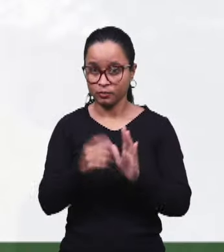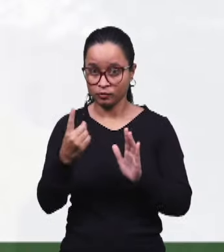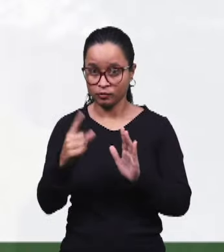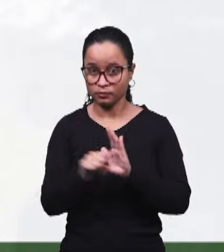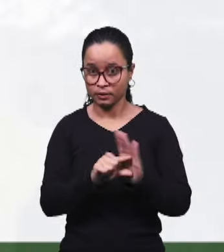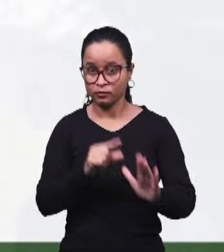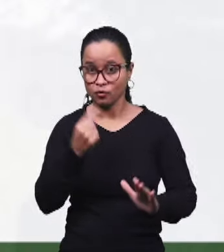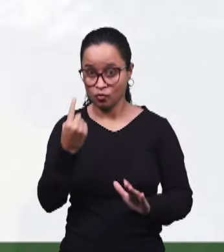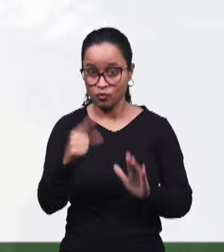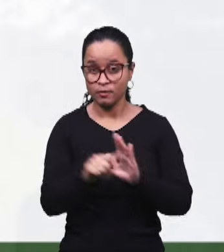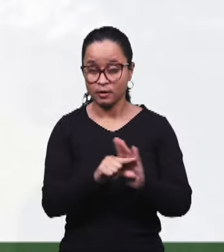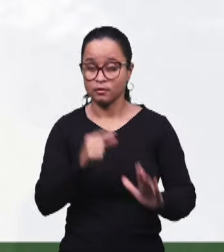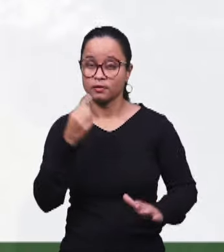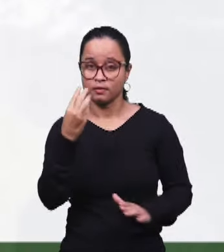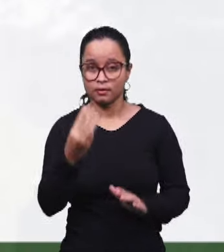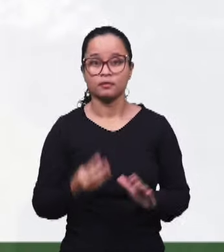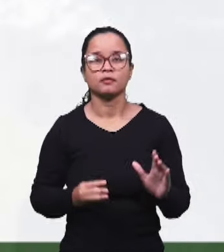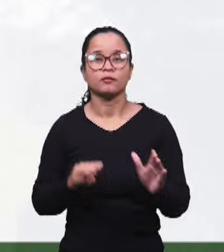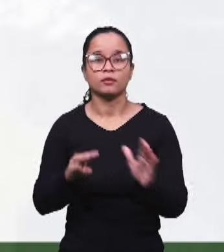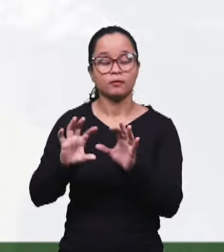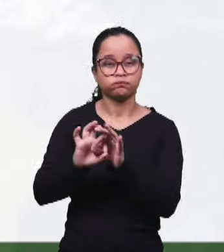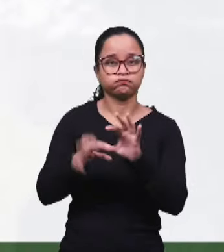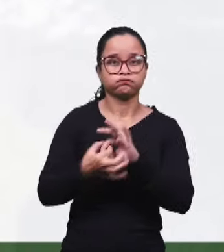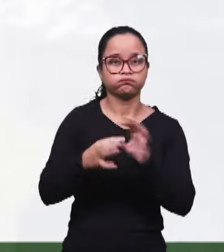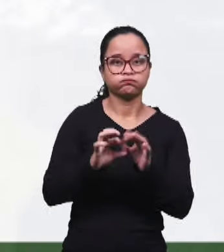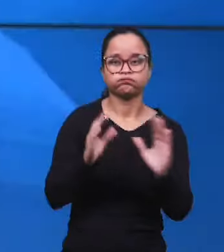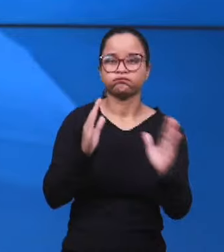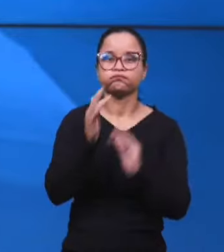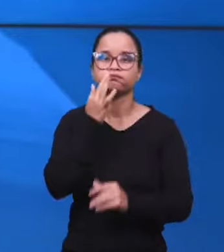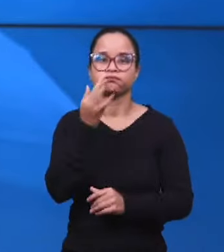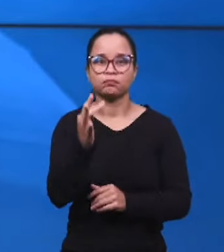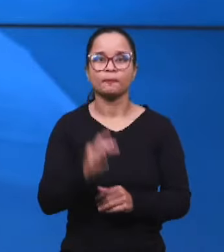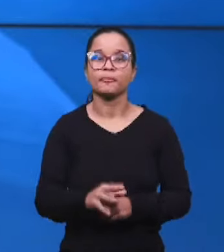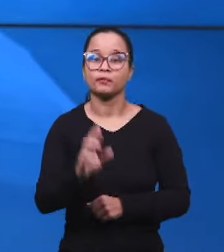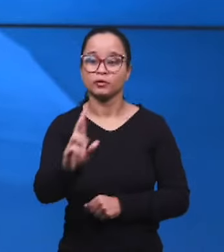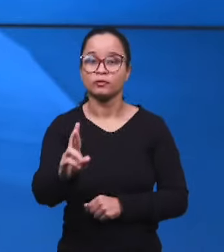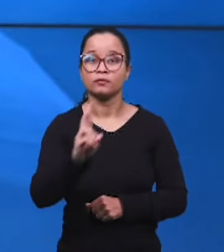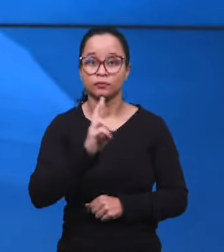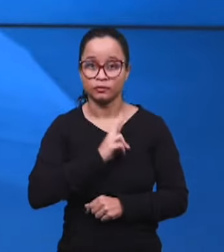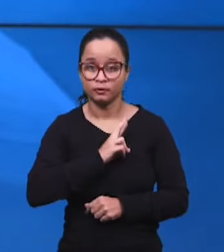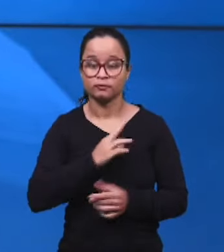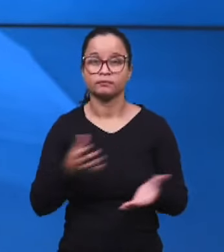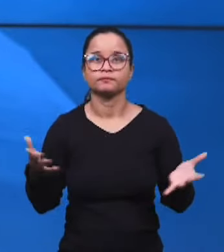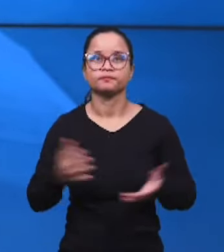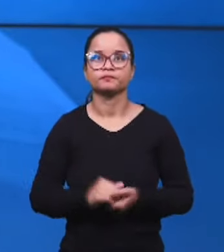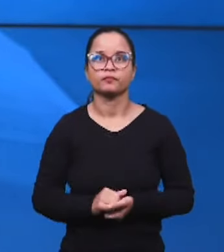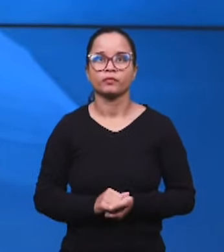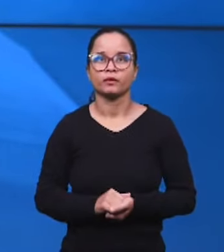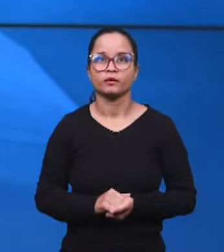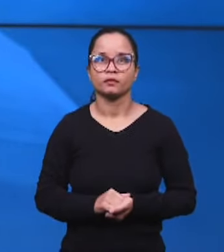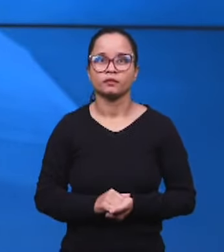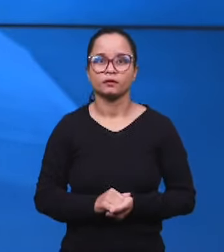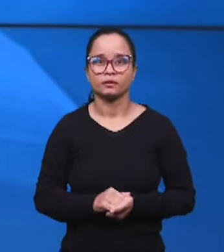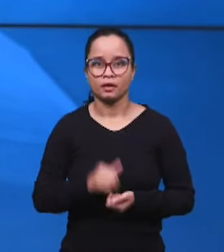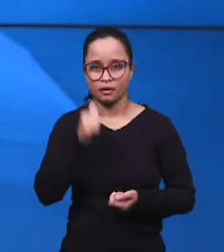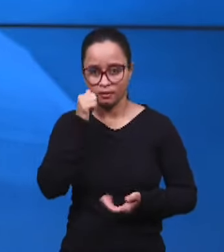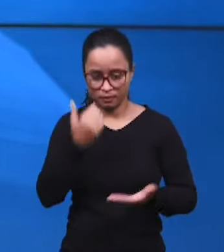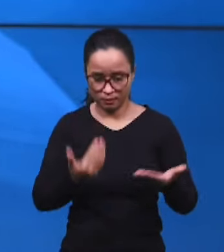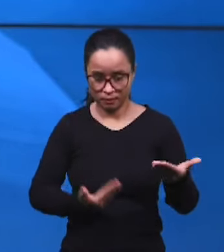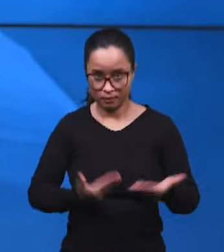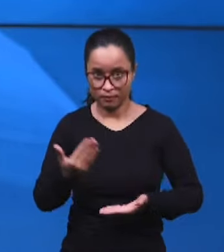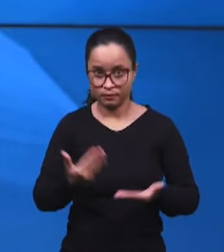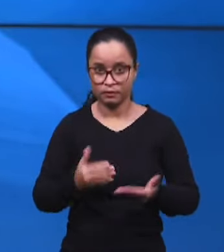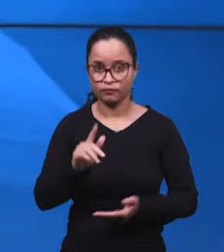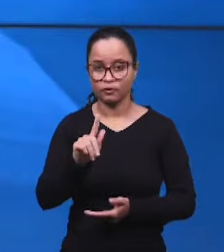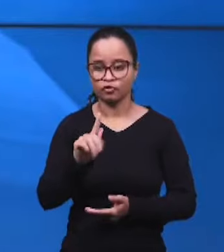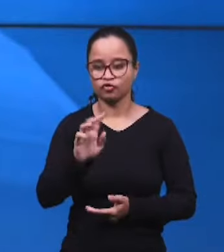3, identifique o contexto profético do tempo do breve. Quem vai nos dar essa resposta vai ser a nossa irmã Genilda da